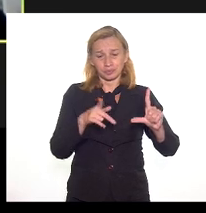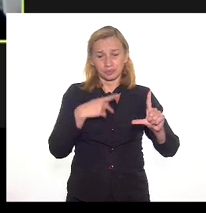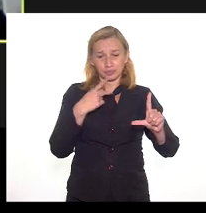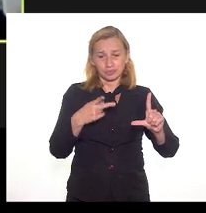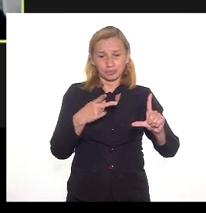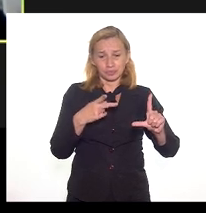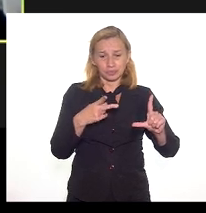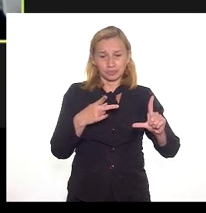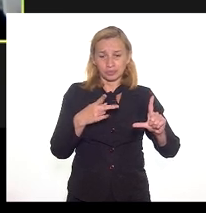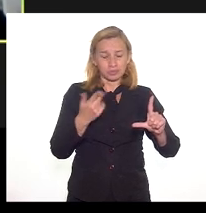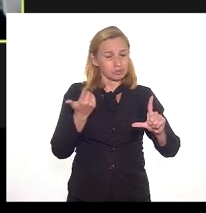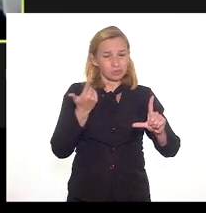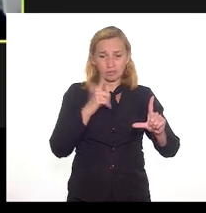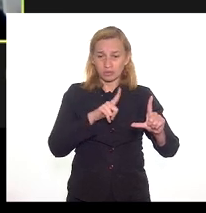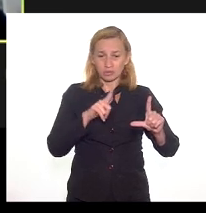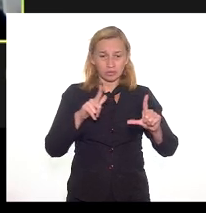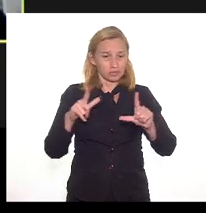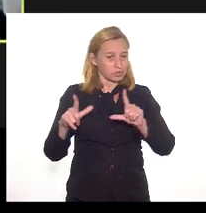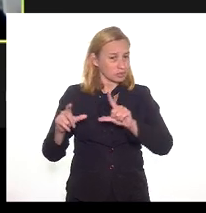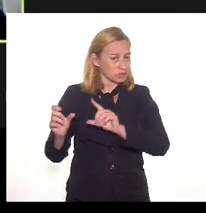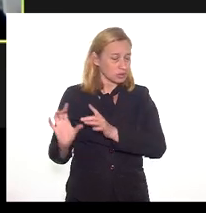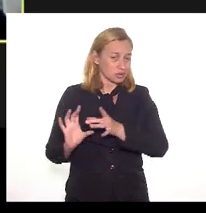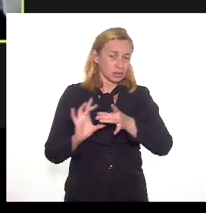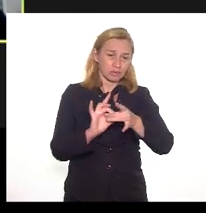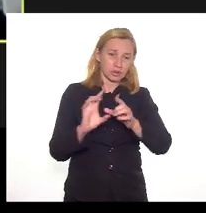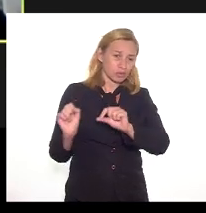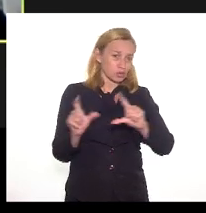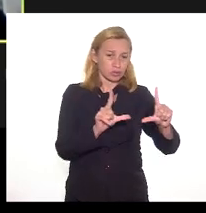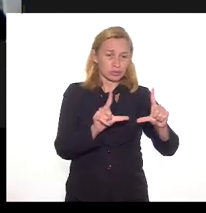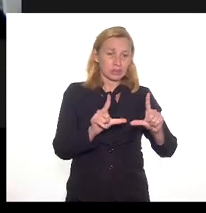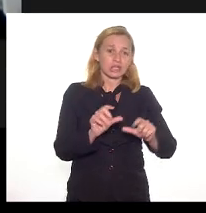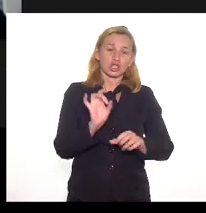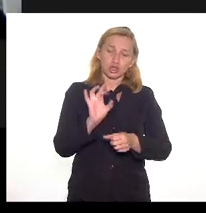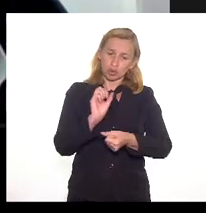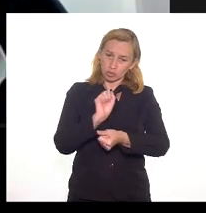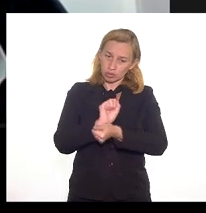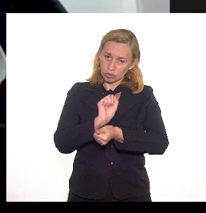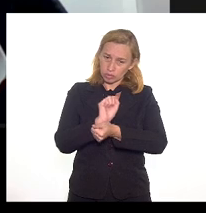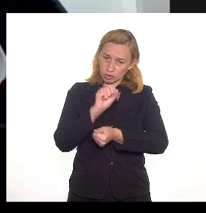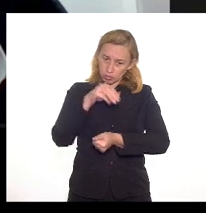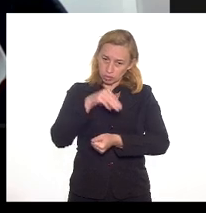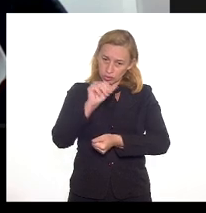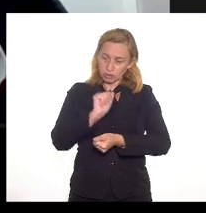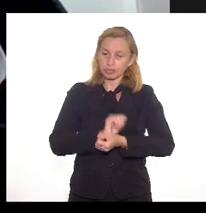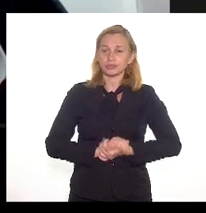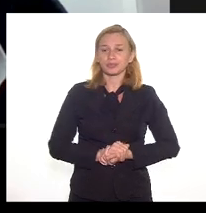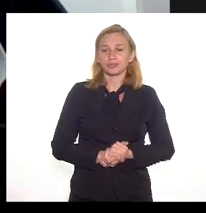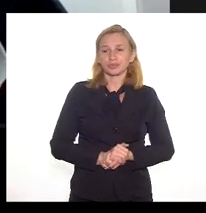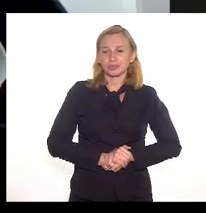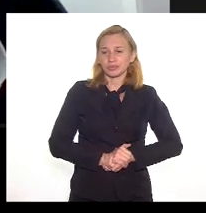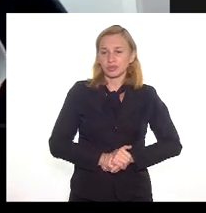não que desabilitou a minha screen. Só um minuto.